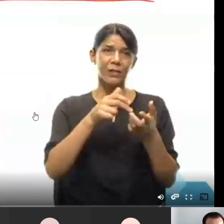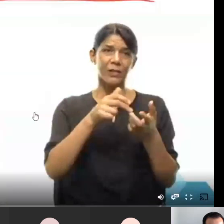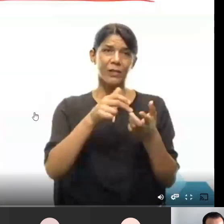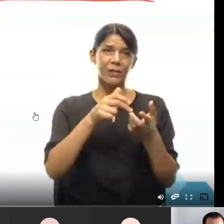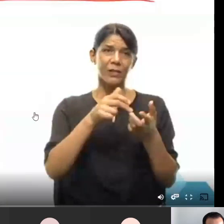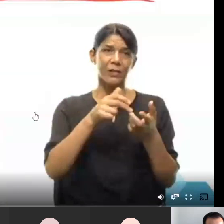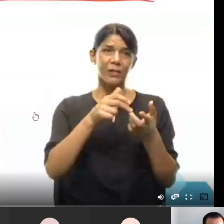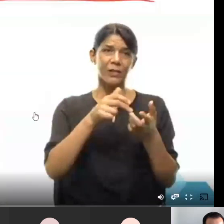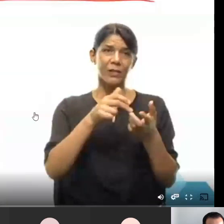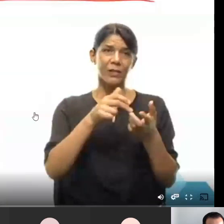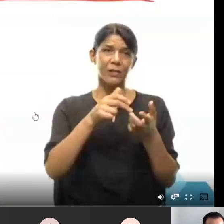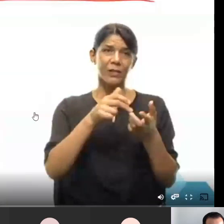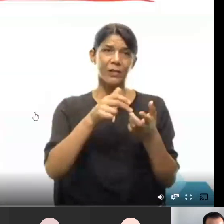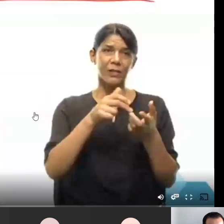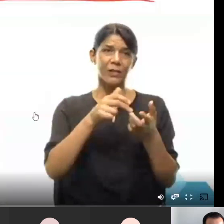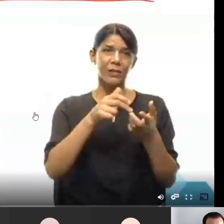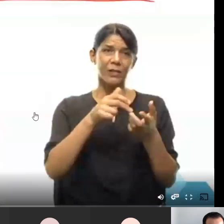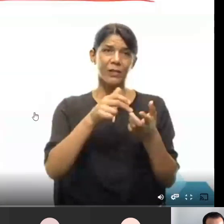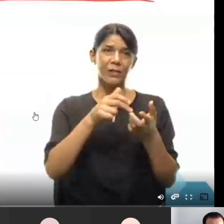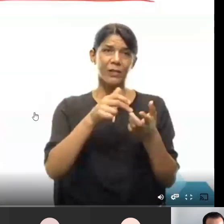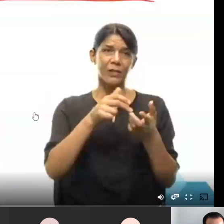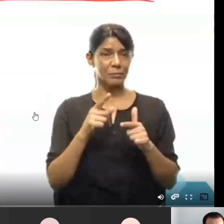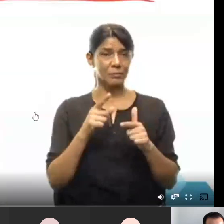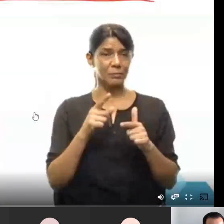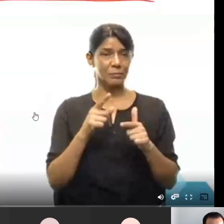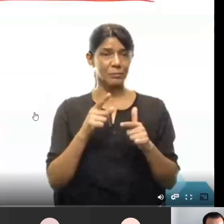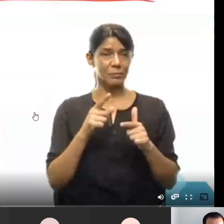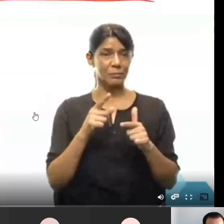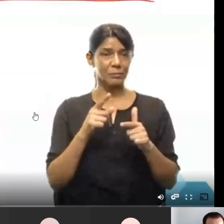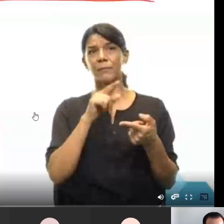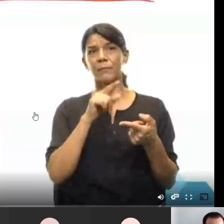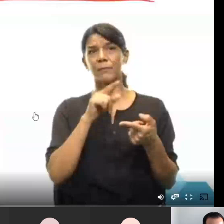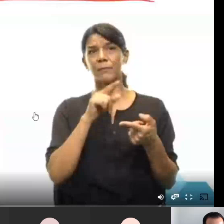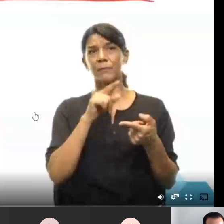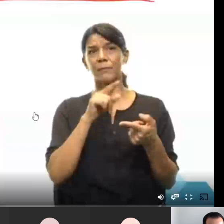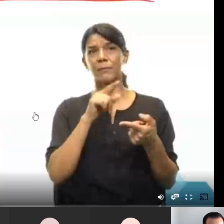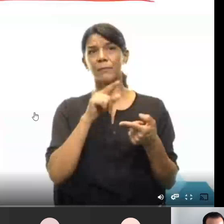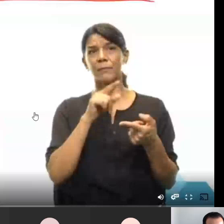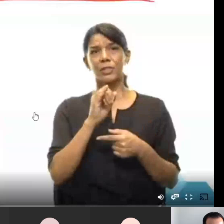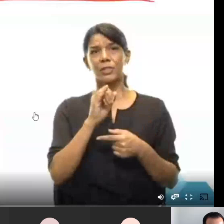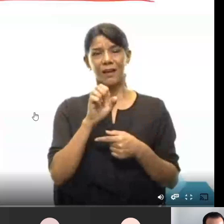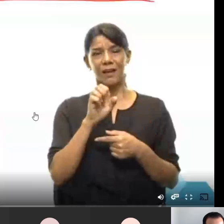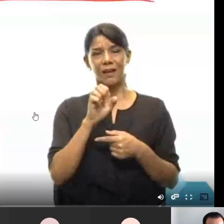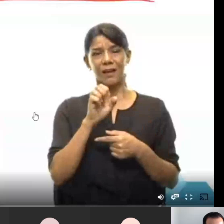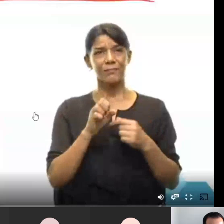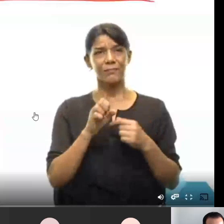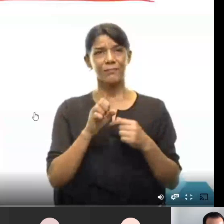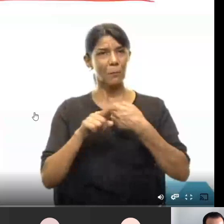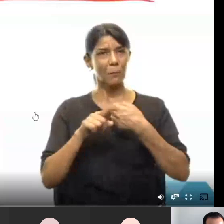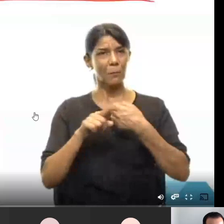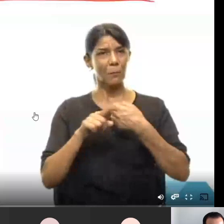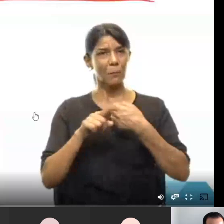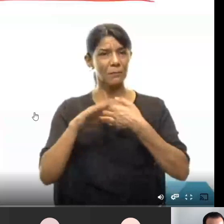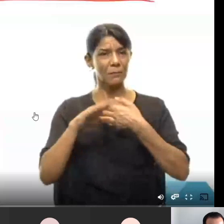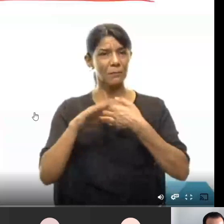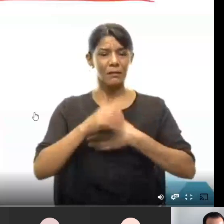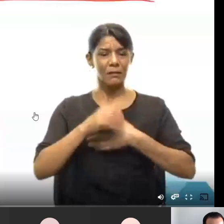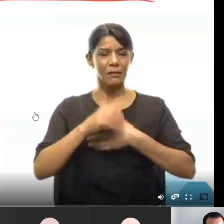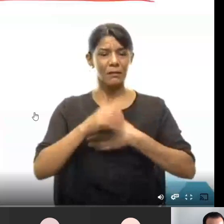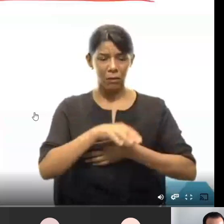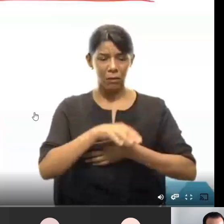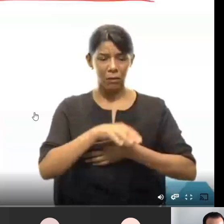altos efeitos adversos, como, por exemplo, uma baixa na imunidade e enjoos. Até